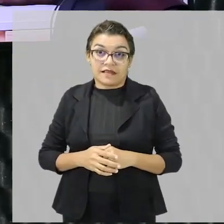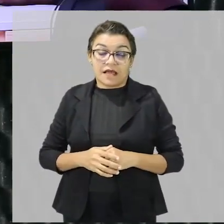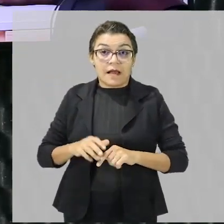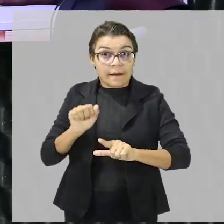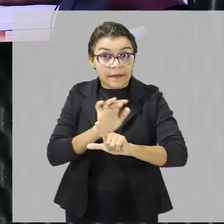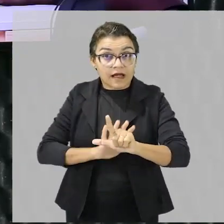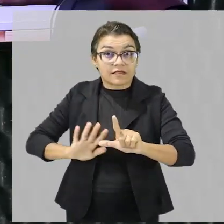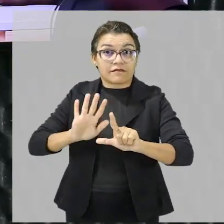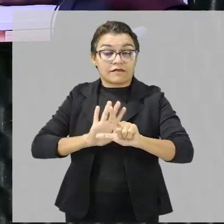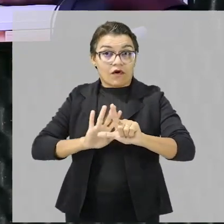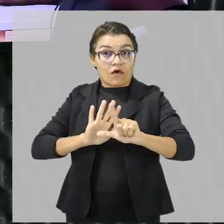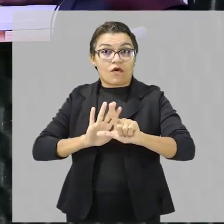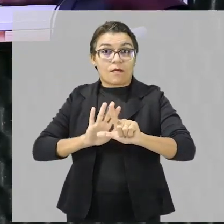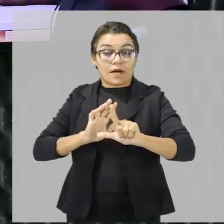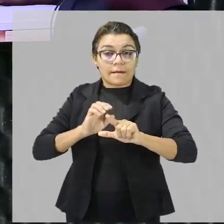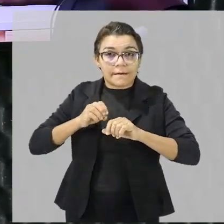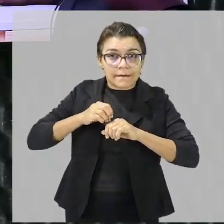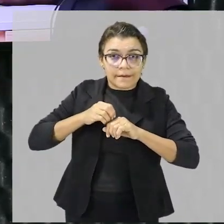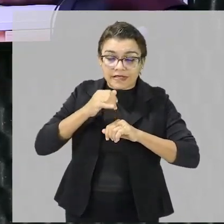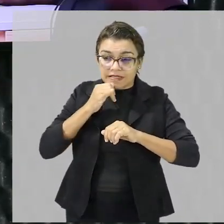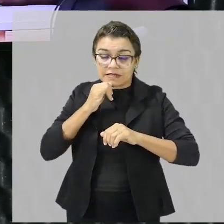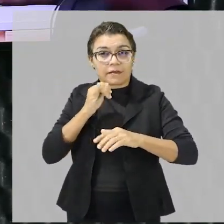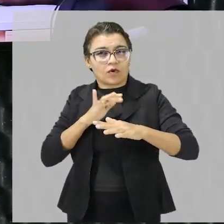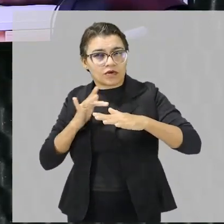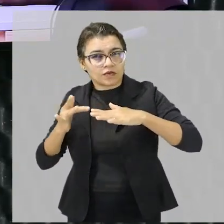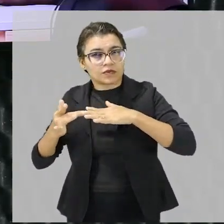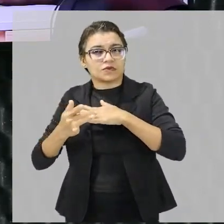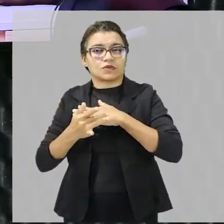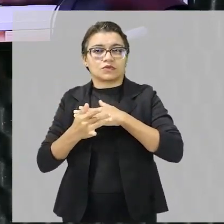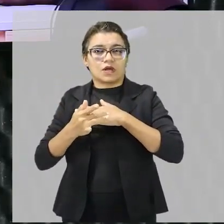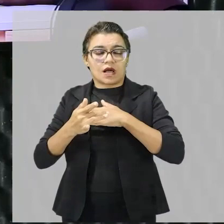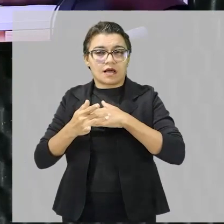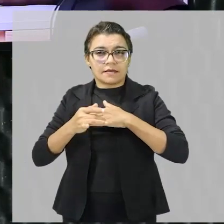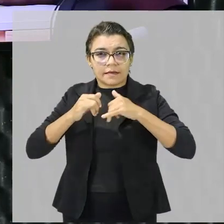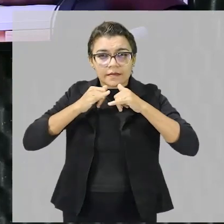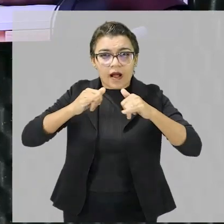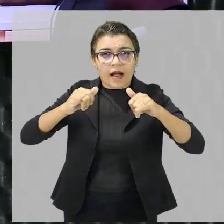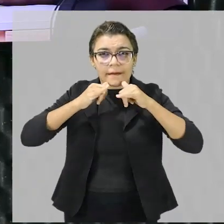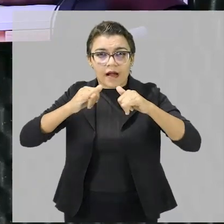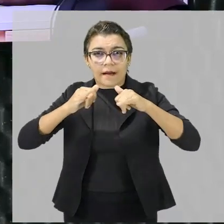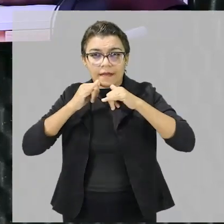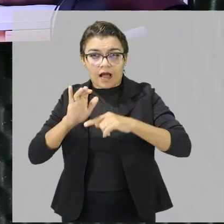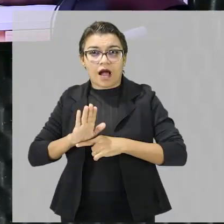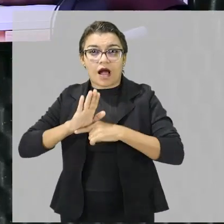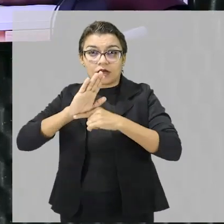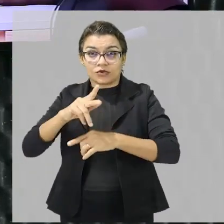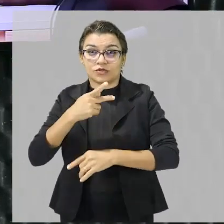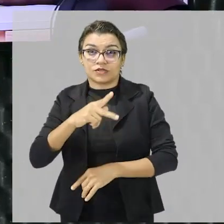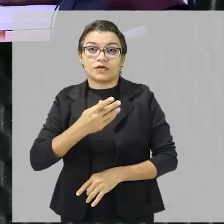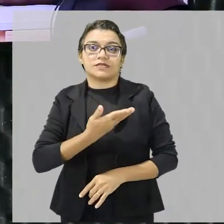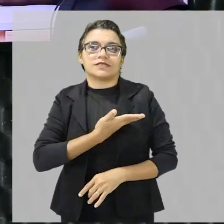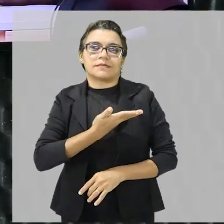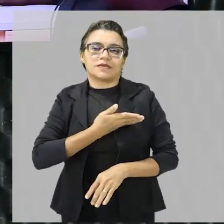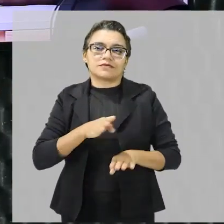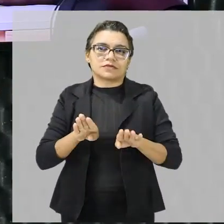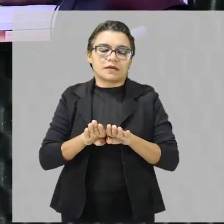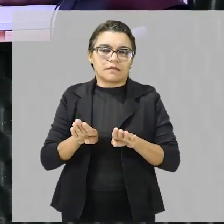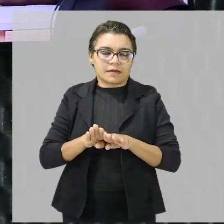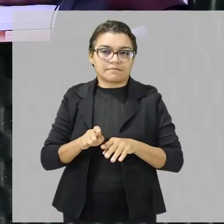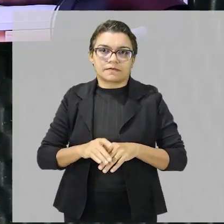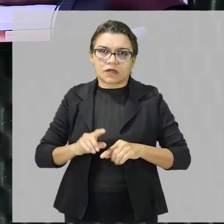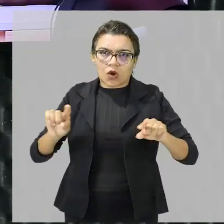existe, coloque nos grupos, anuncie onde você puder para contribuir com seus amigos também. Isto não é